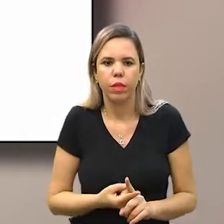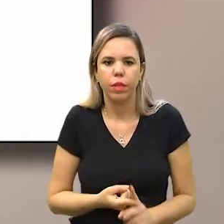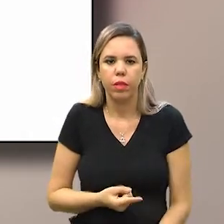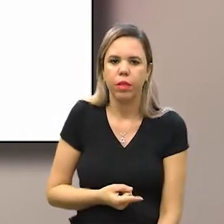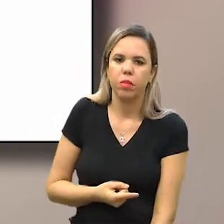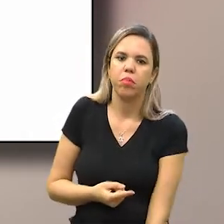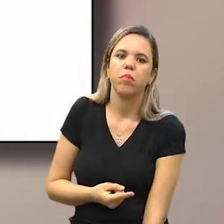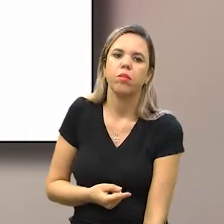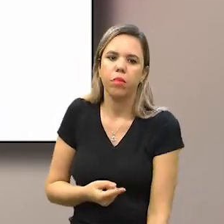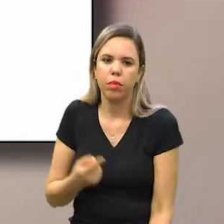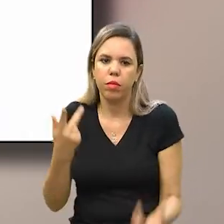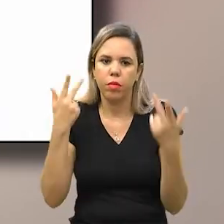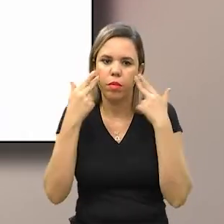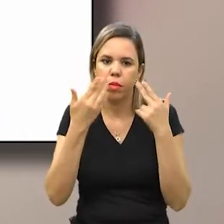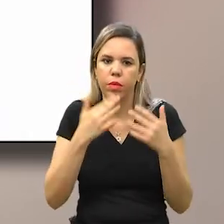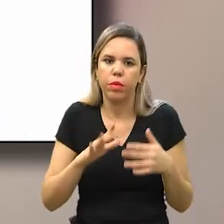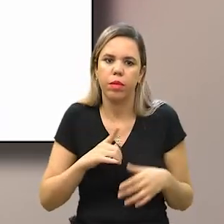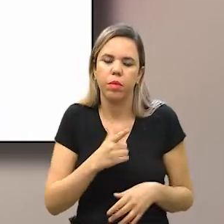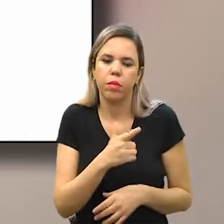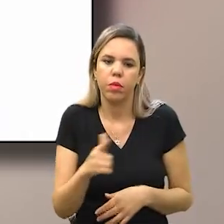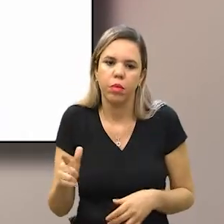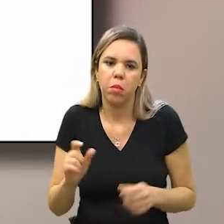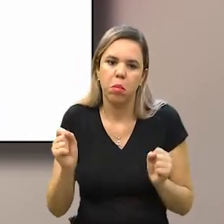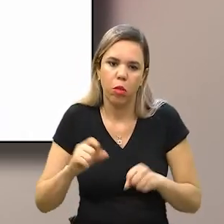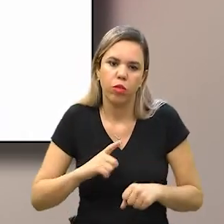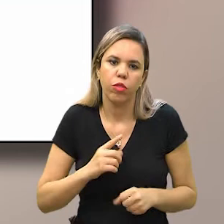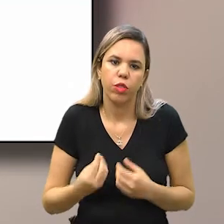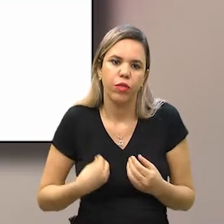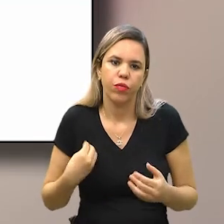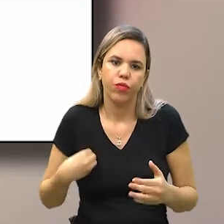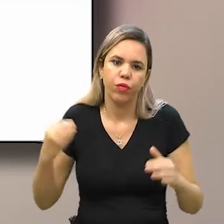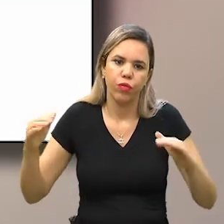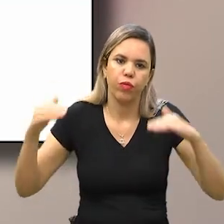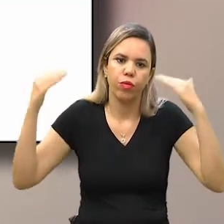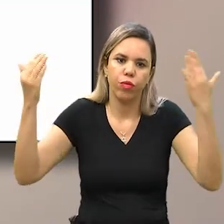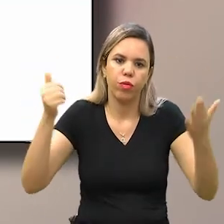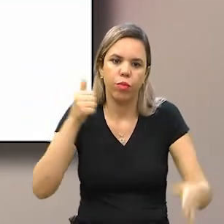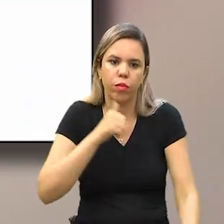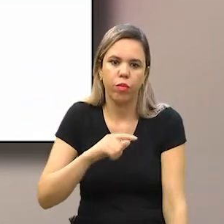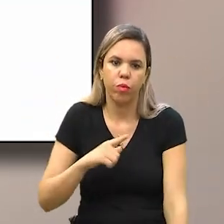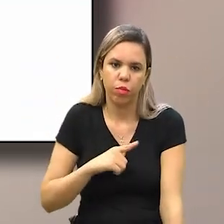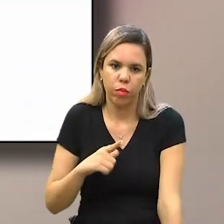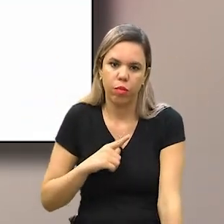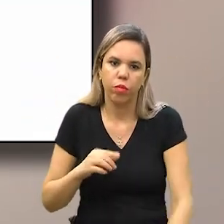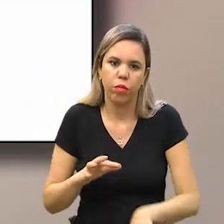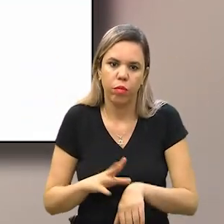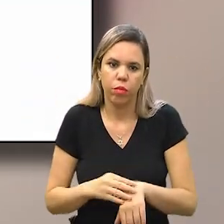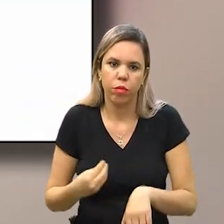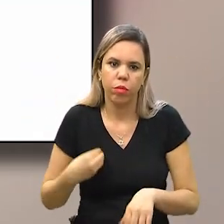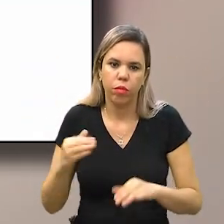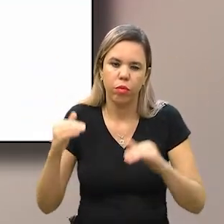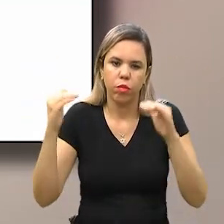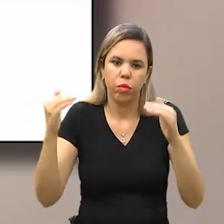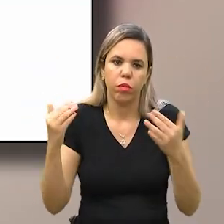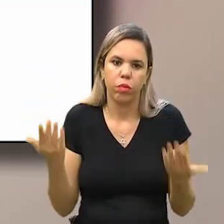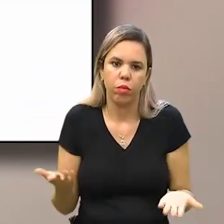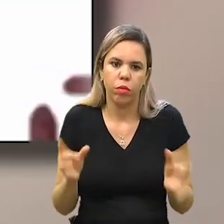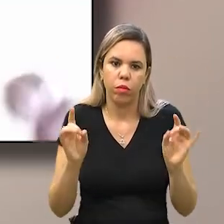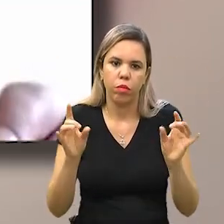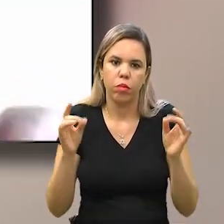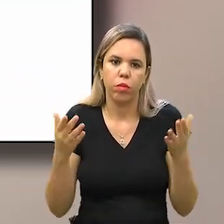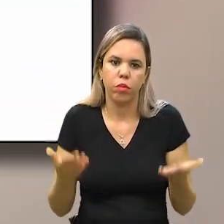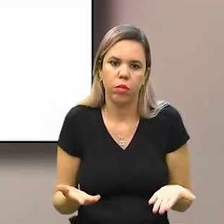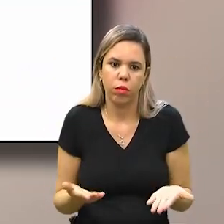porque catapora é mais comum na infância, mas quem não teve pode ter na vida adulta. Se a mulher pegar a doença na vida adulta,